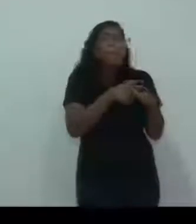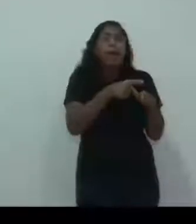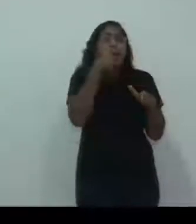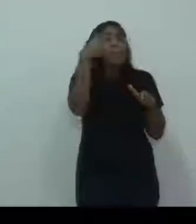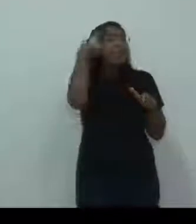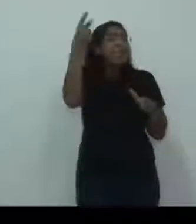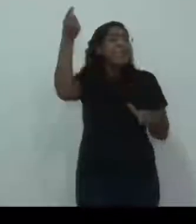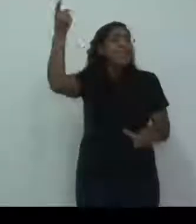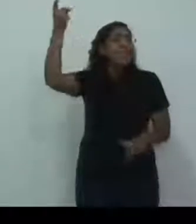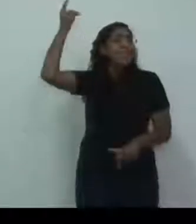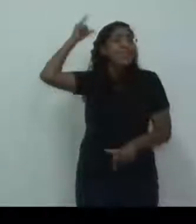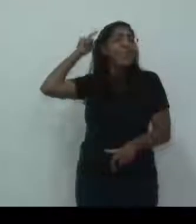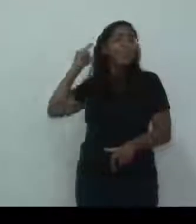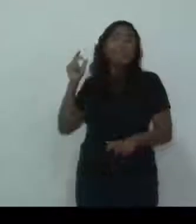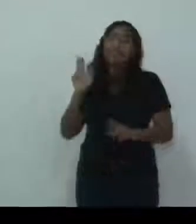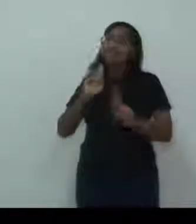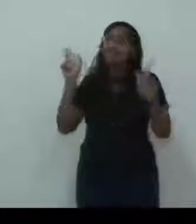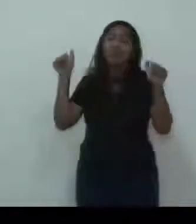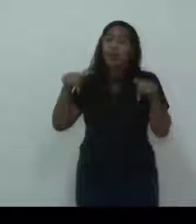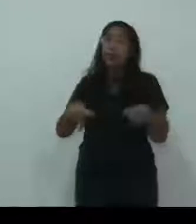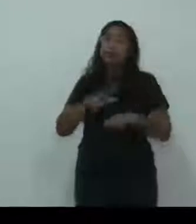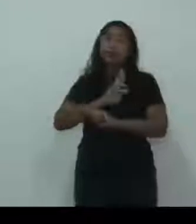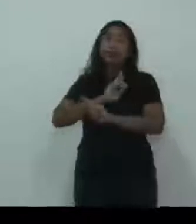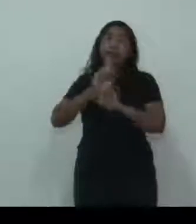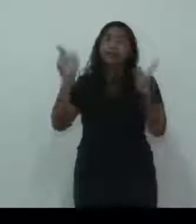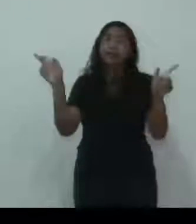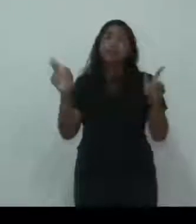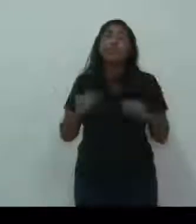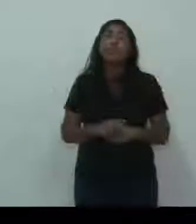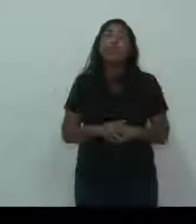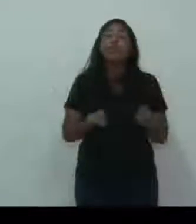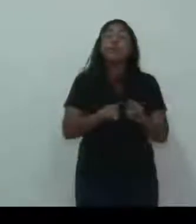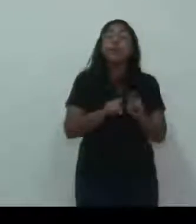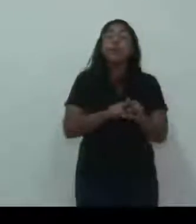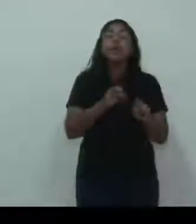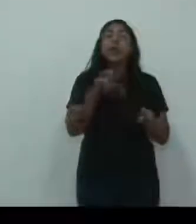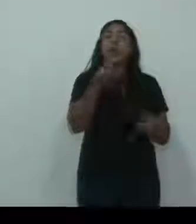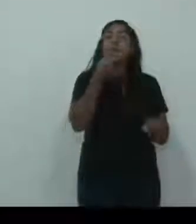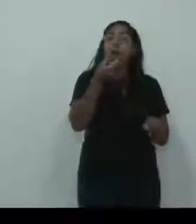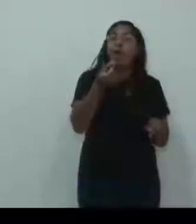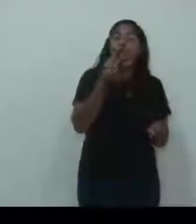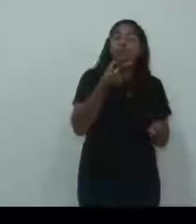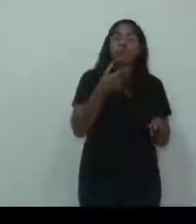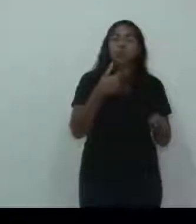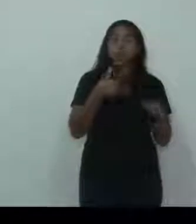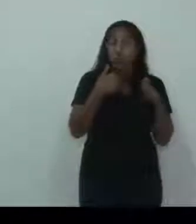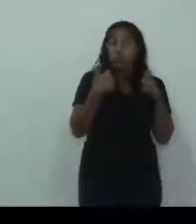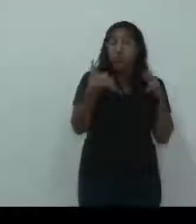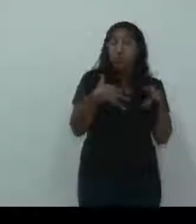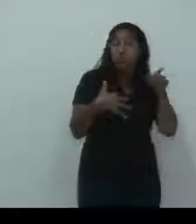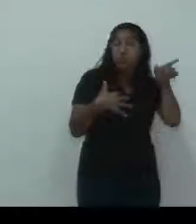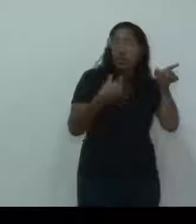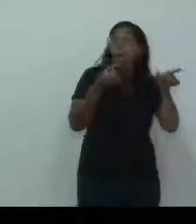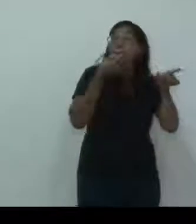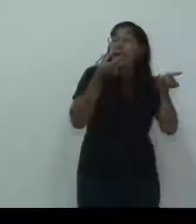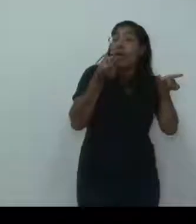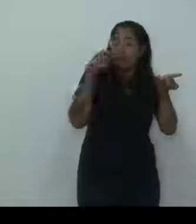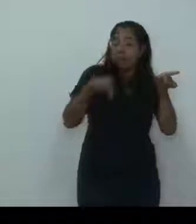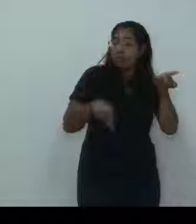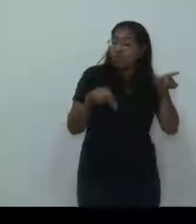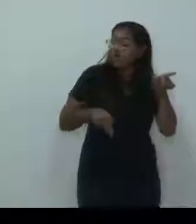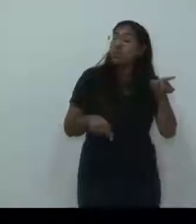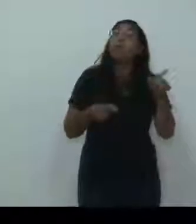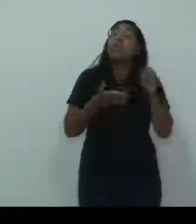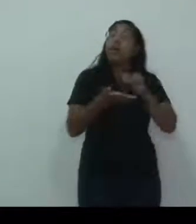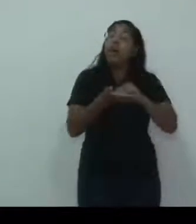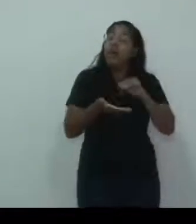não é? Os remédios do governo do Estado que continuam atrasados. Levei também a questão da mamografia. Não é